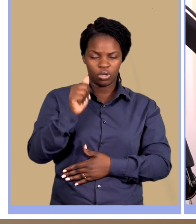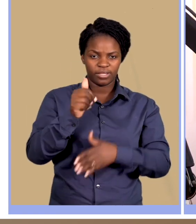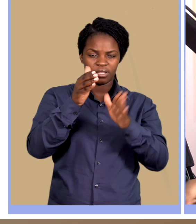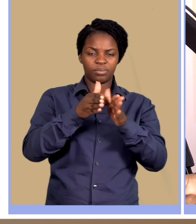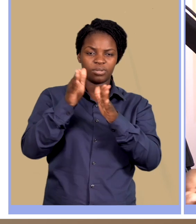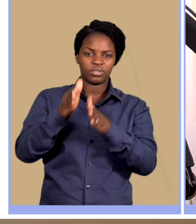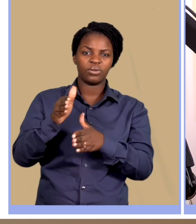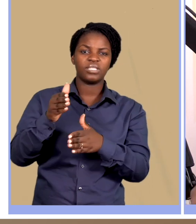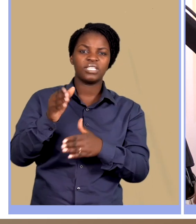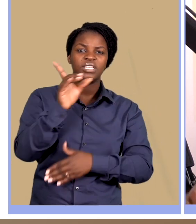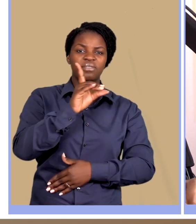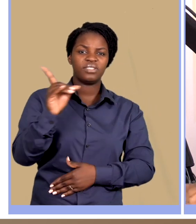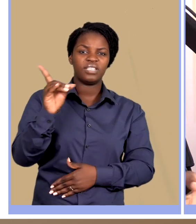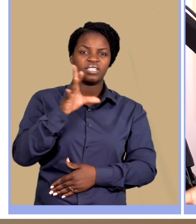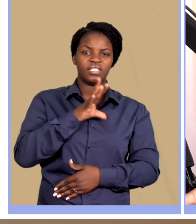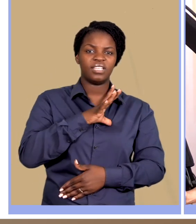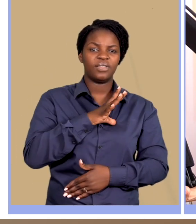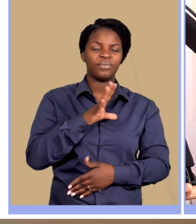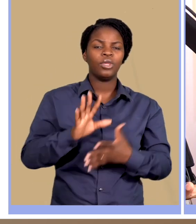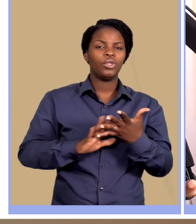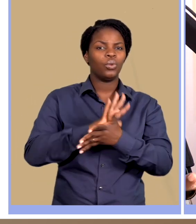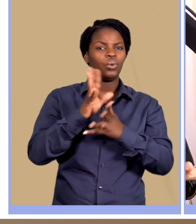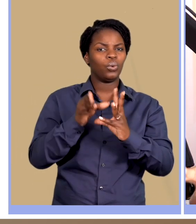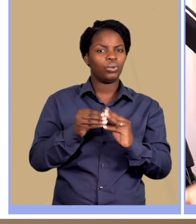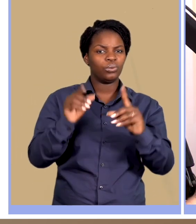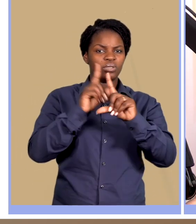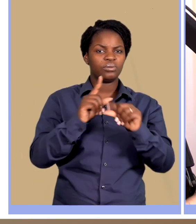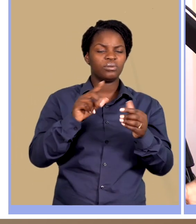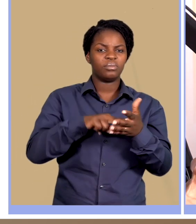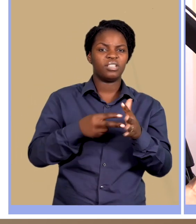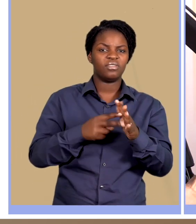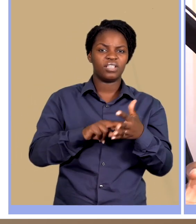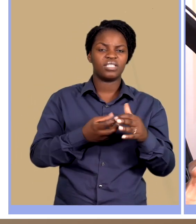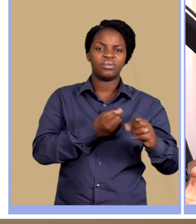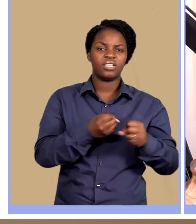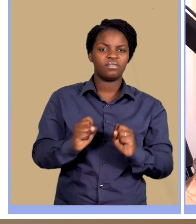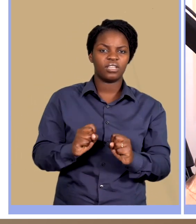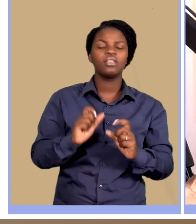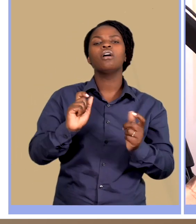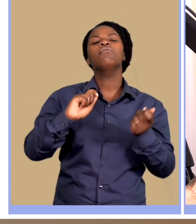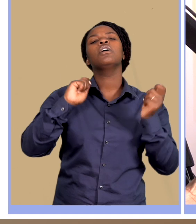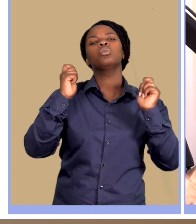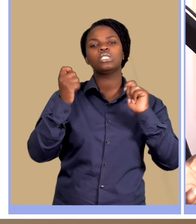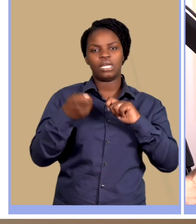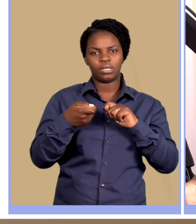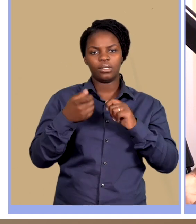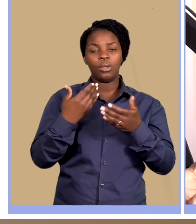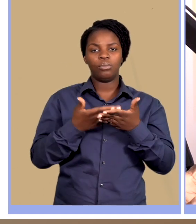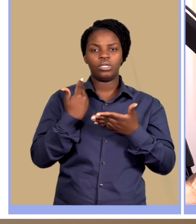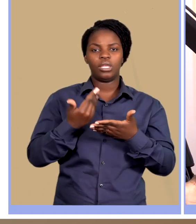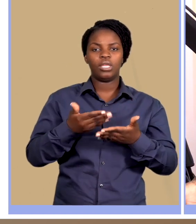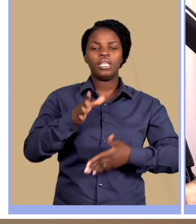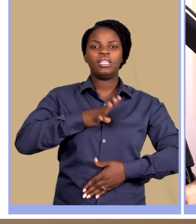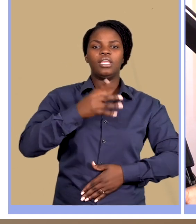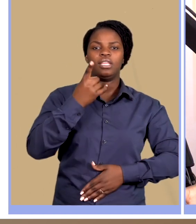de planificação e implementação da atividade muda. Porque já tens aqui 10% de pessoas com deficiência. Significa que